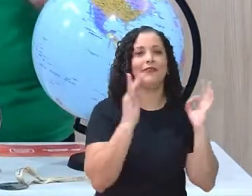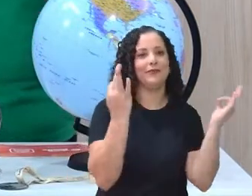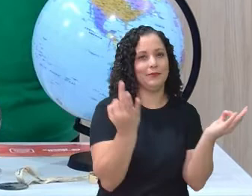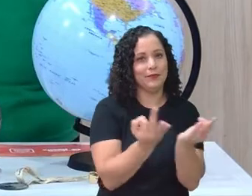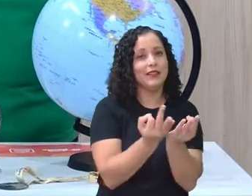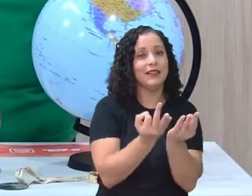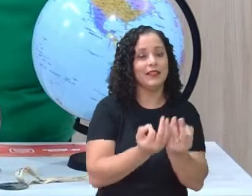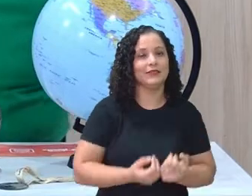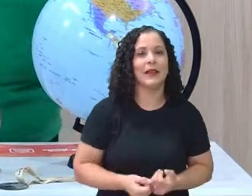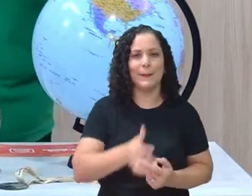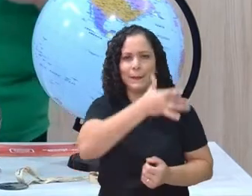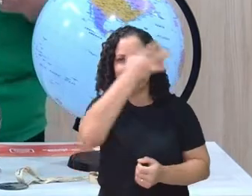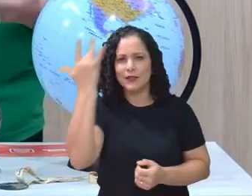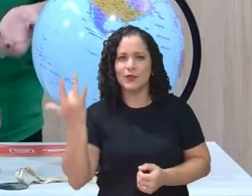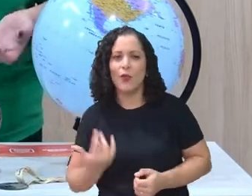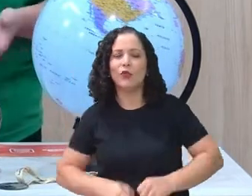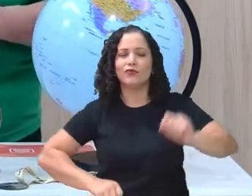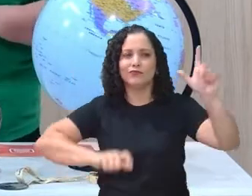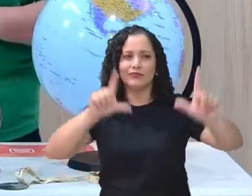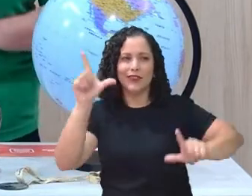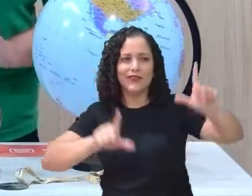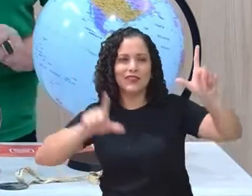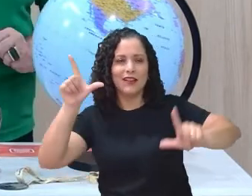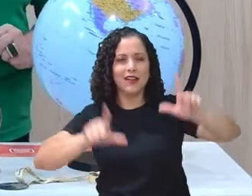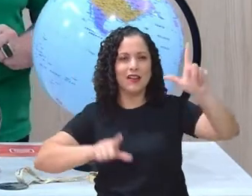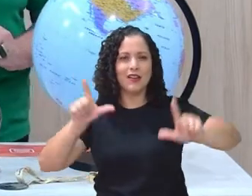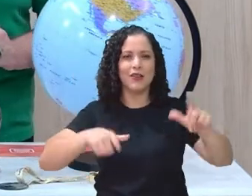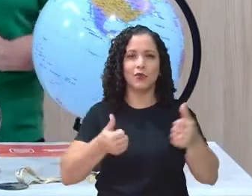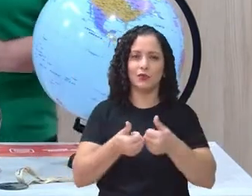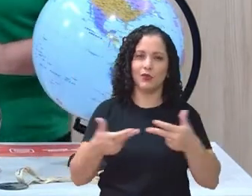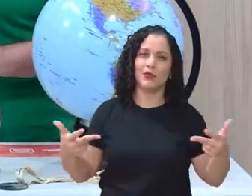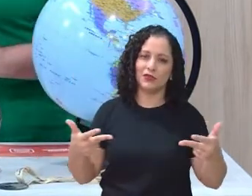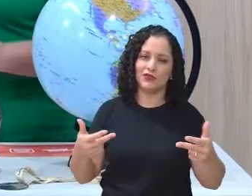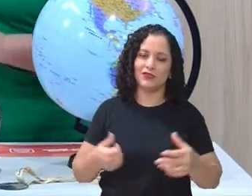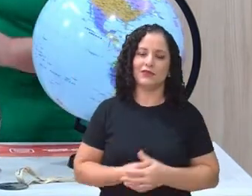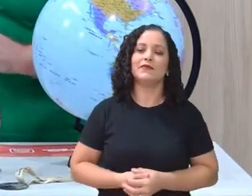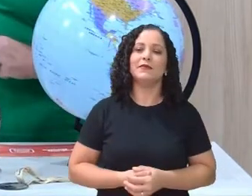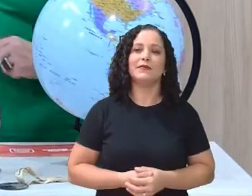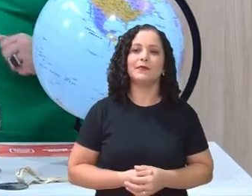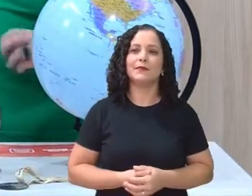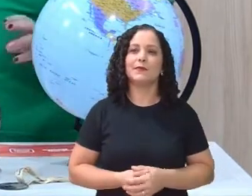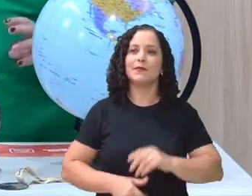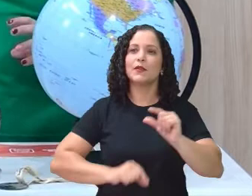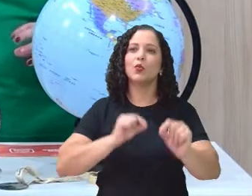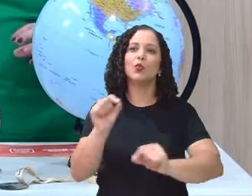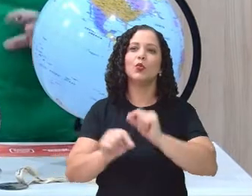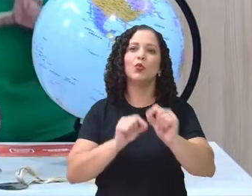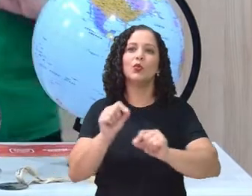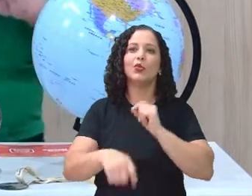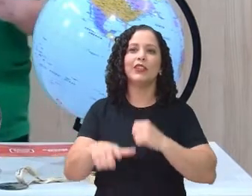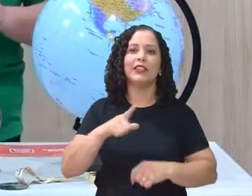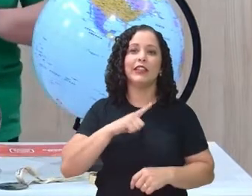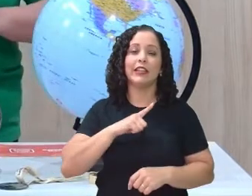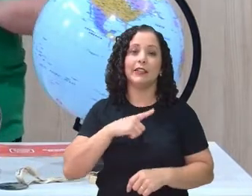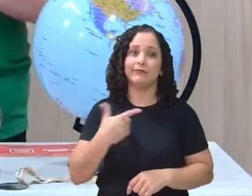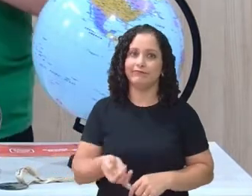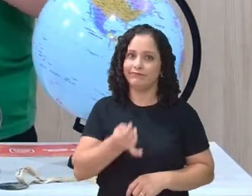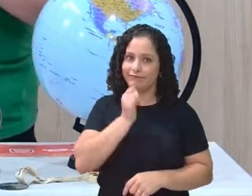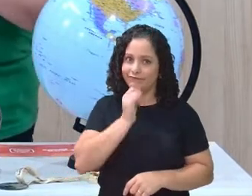aí, de jogos, né, de programas em relação ao tempo. O que é que nós temos mais? Eu aqui